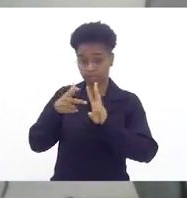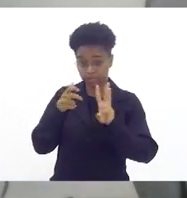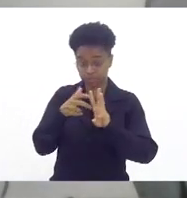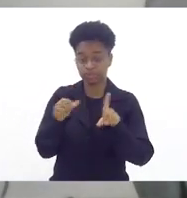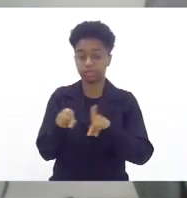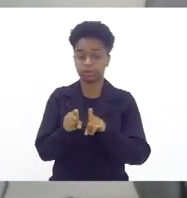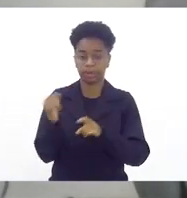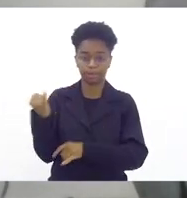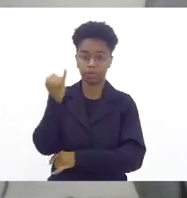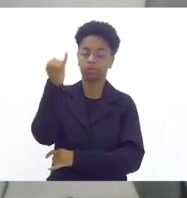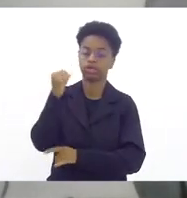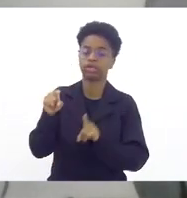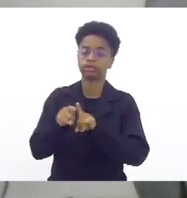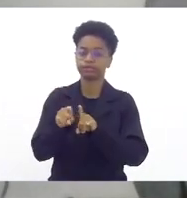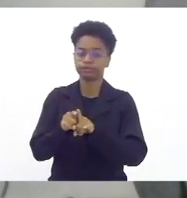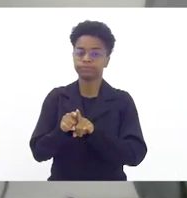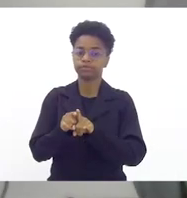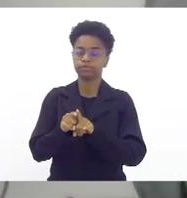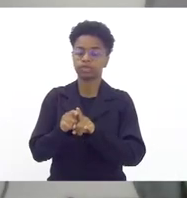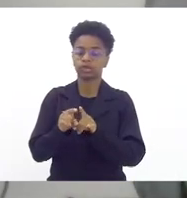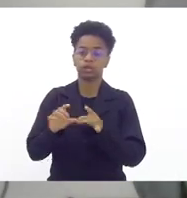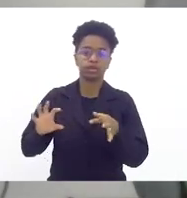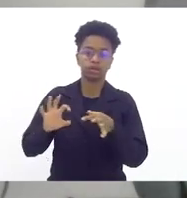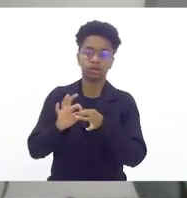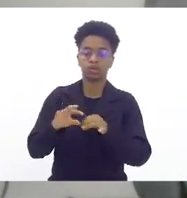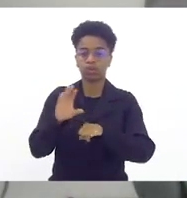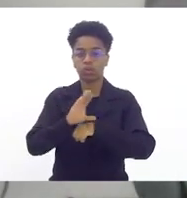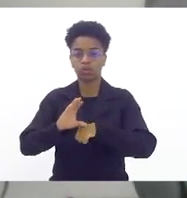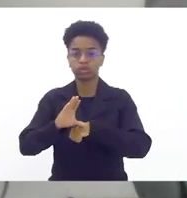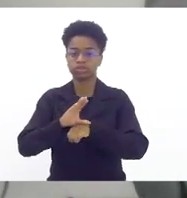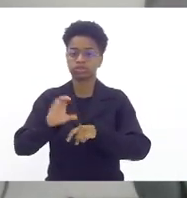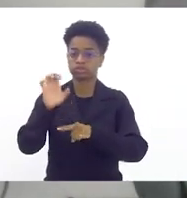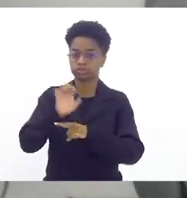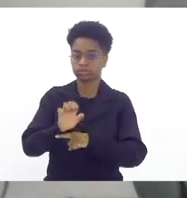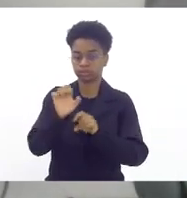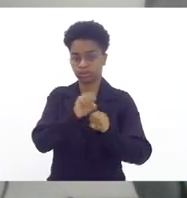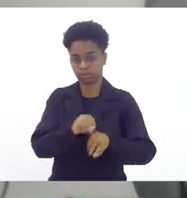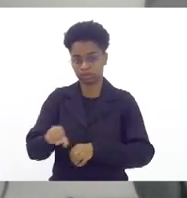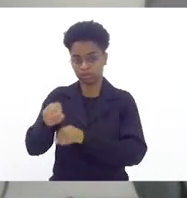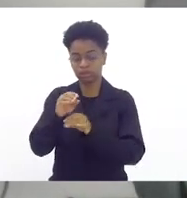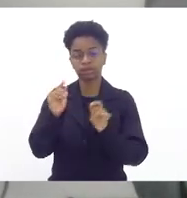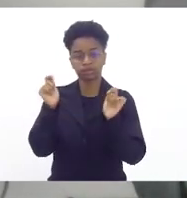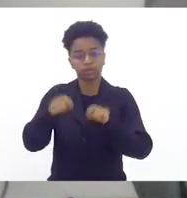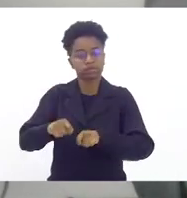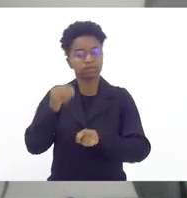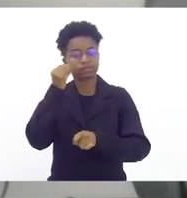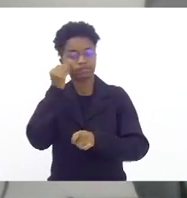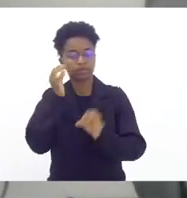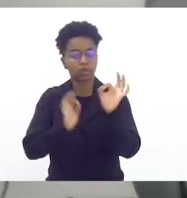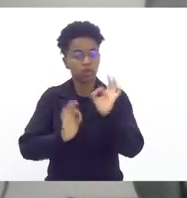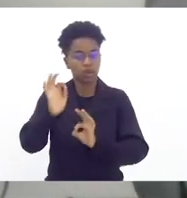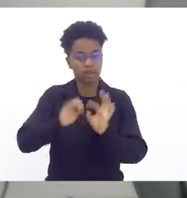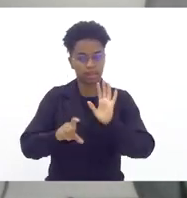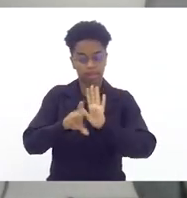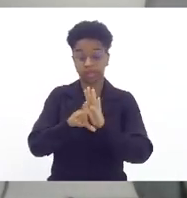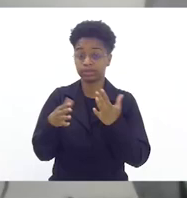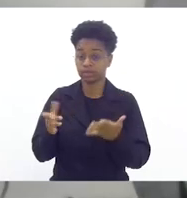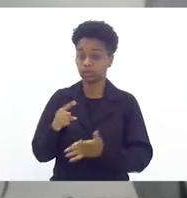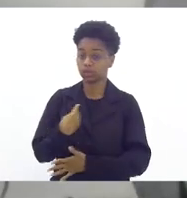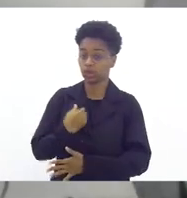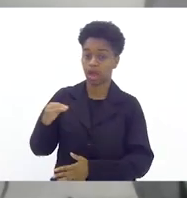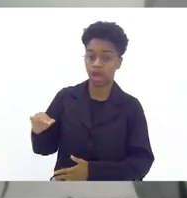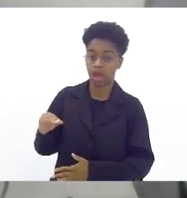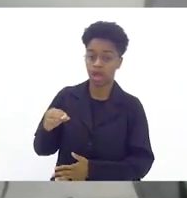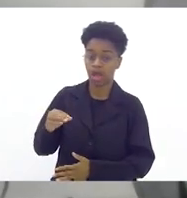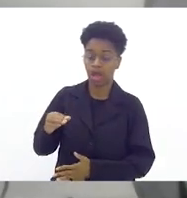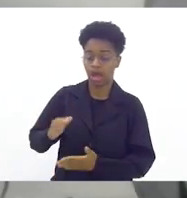importante, incluímos o Conselho Estadual de Educação para amarrar, para fazer o cumpra-se dessa lei. Então, a gente aprovou